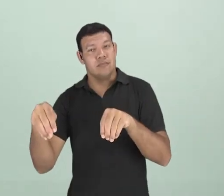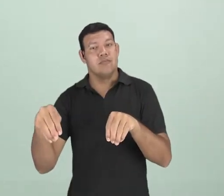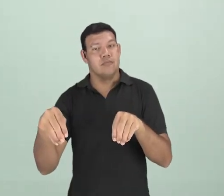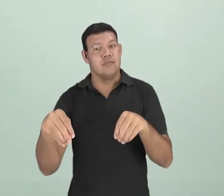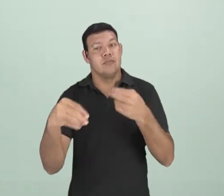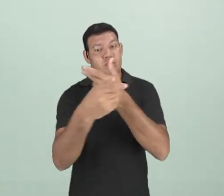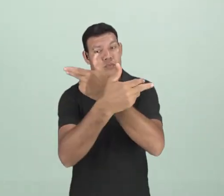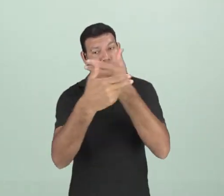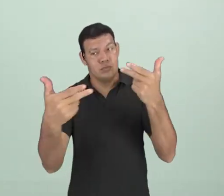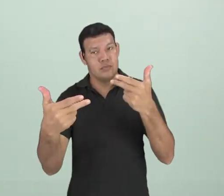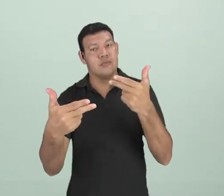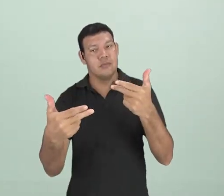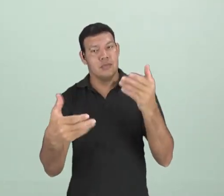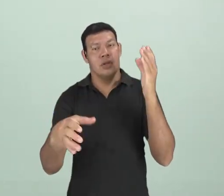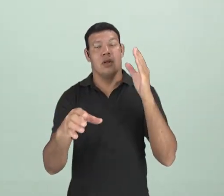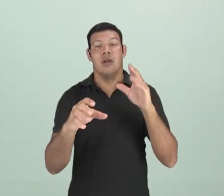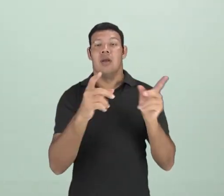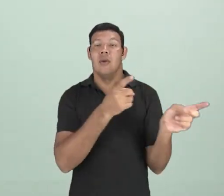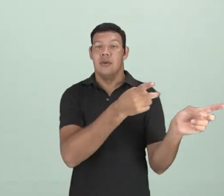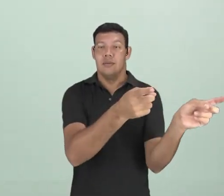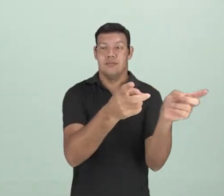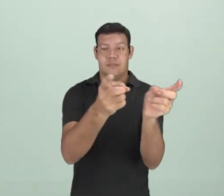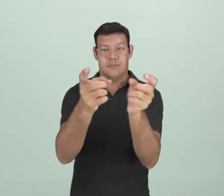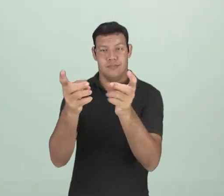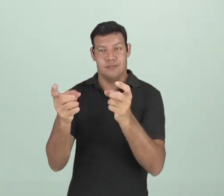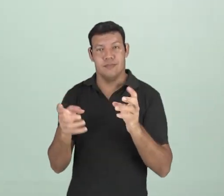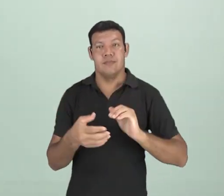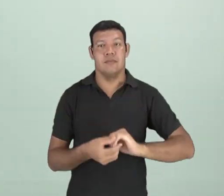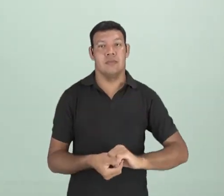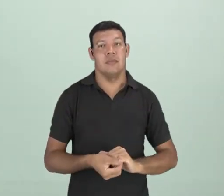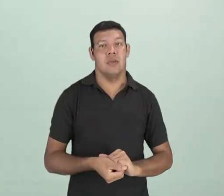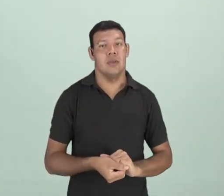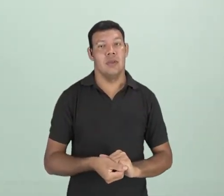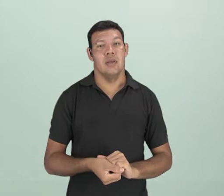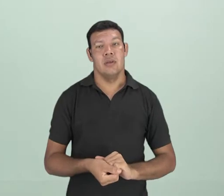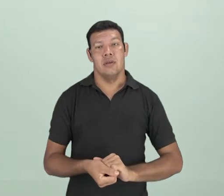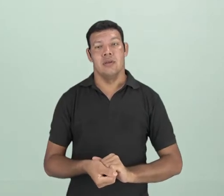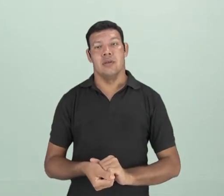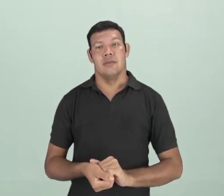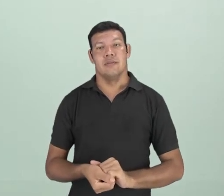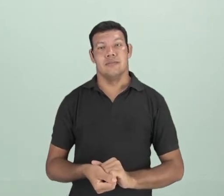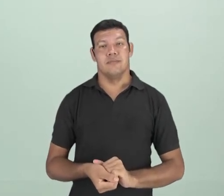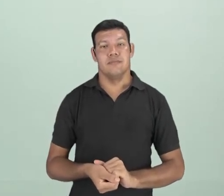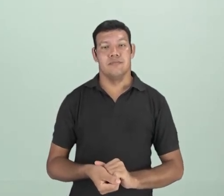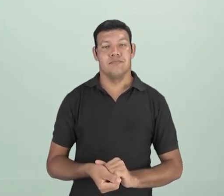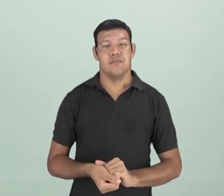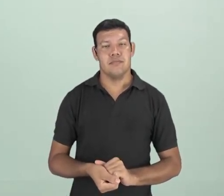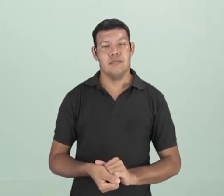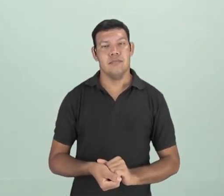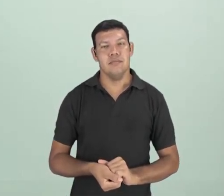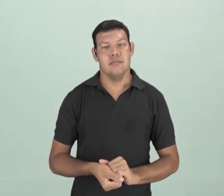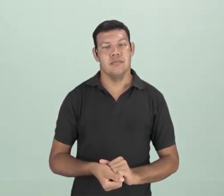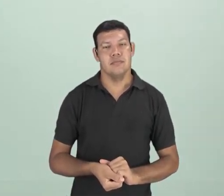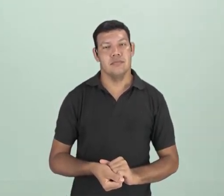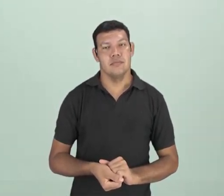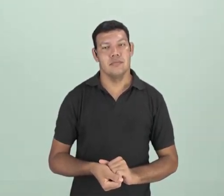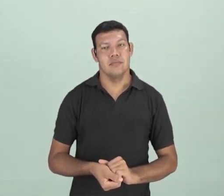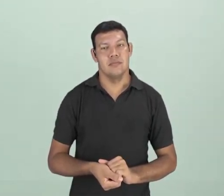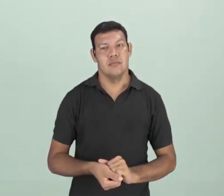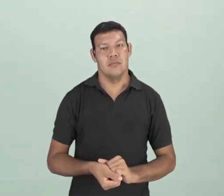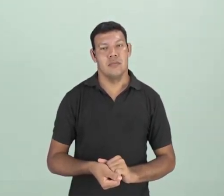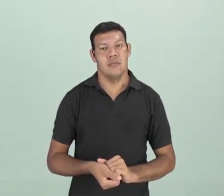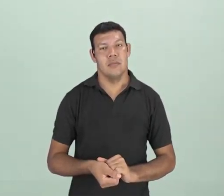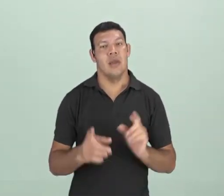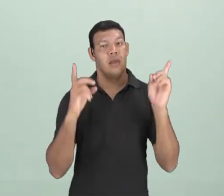através do comércio. Vamos entender o que é o comércio, um pouquinho do que é esse comércio. É claro que é